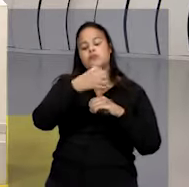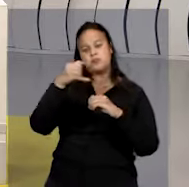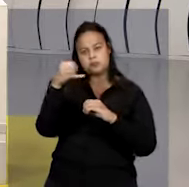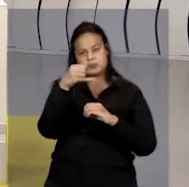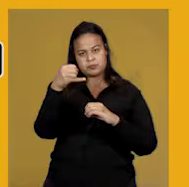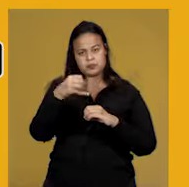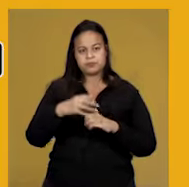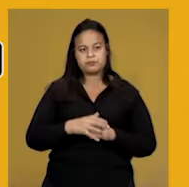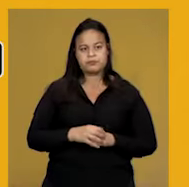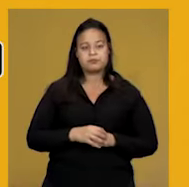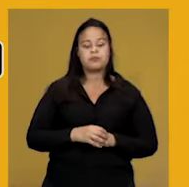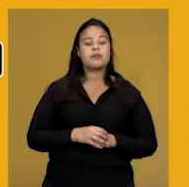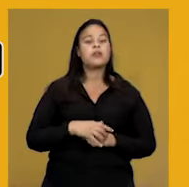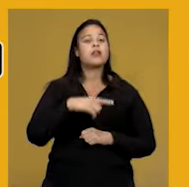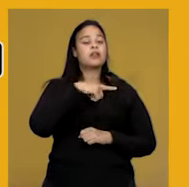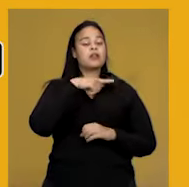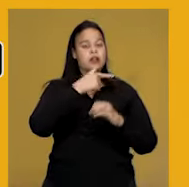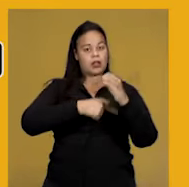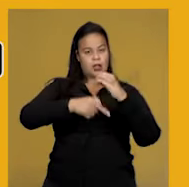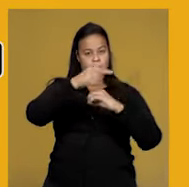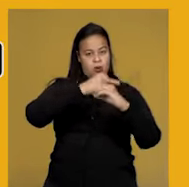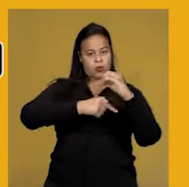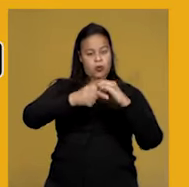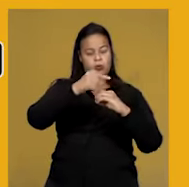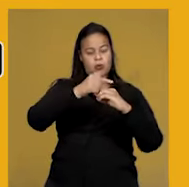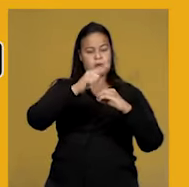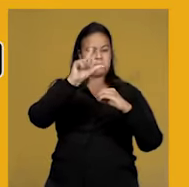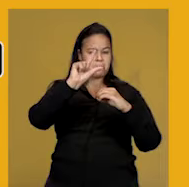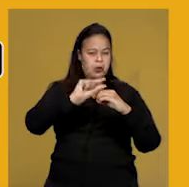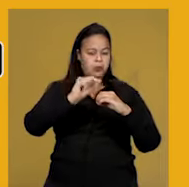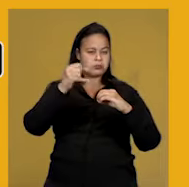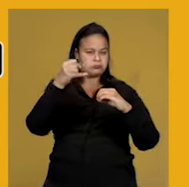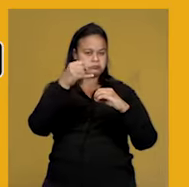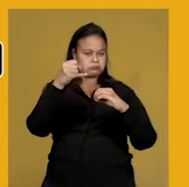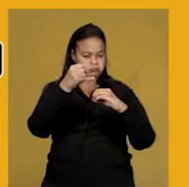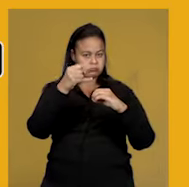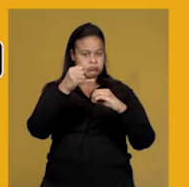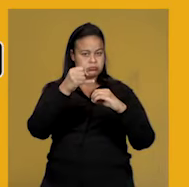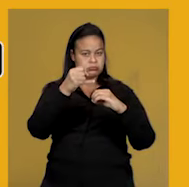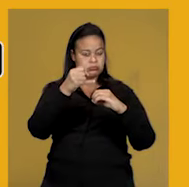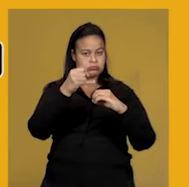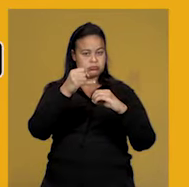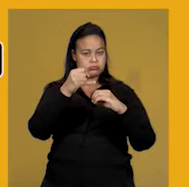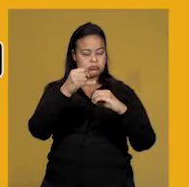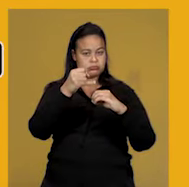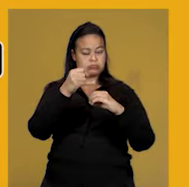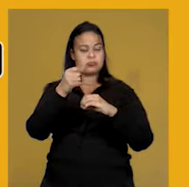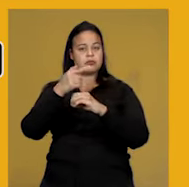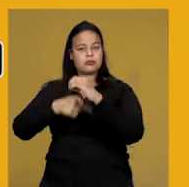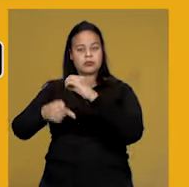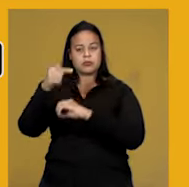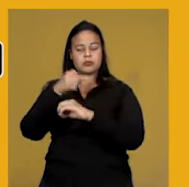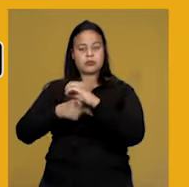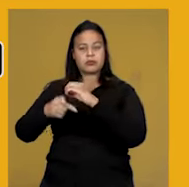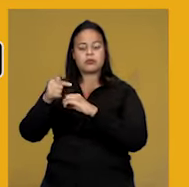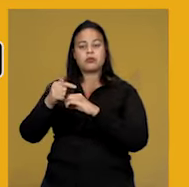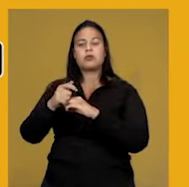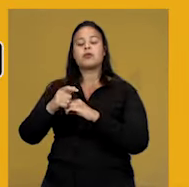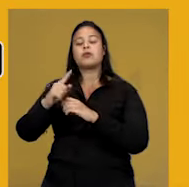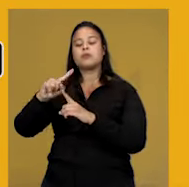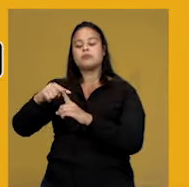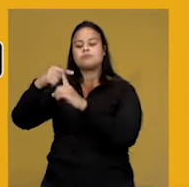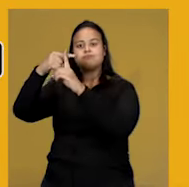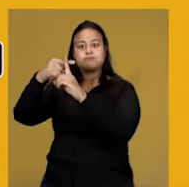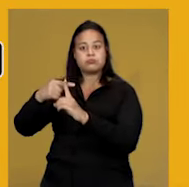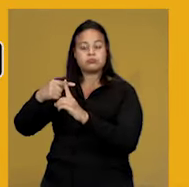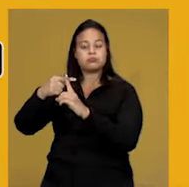Então nós temos um átomo com baixa eletronegatividade e um átomo com alta eletronegatividade, né?